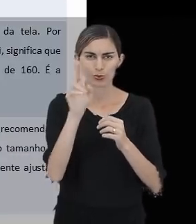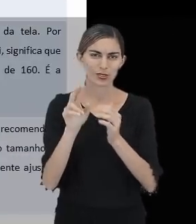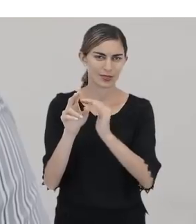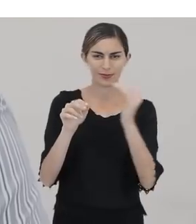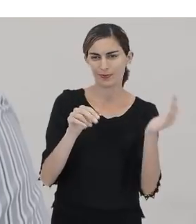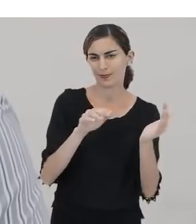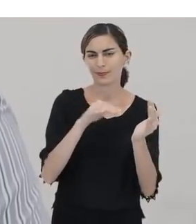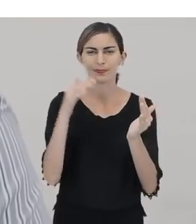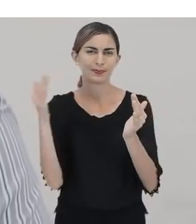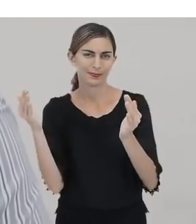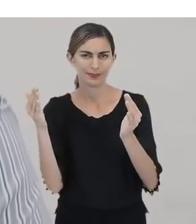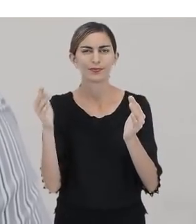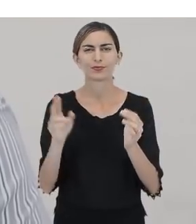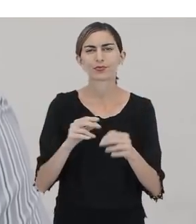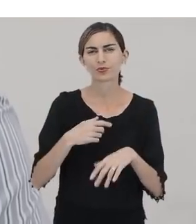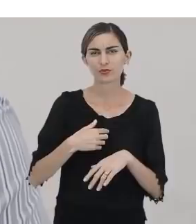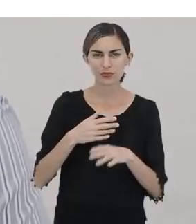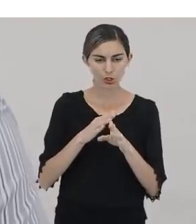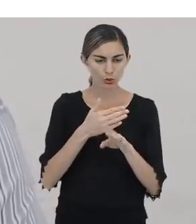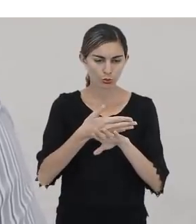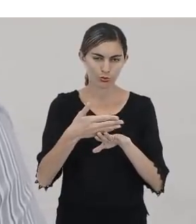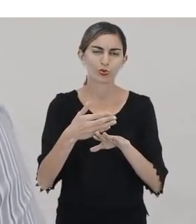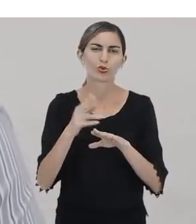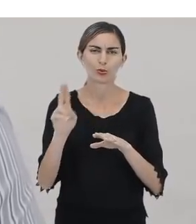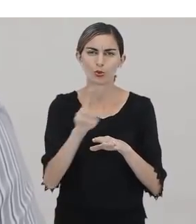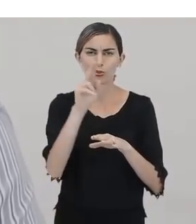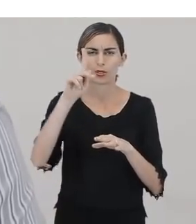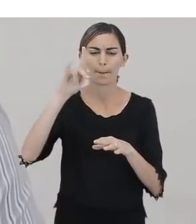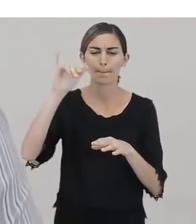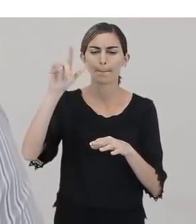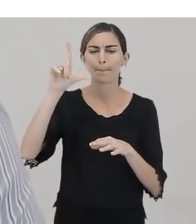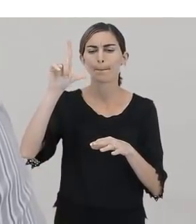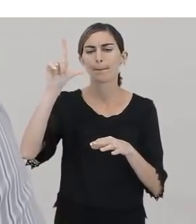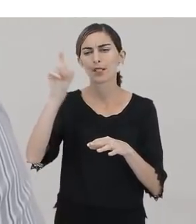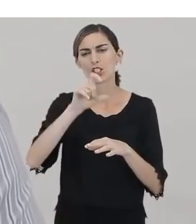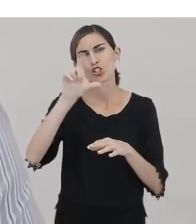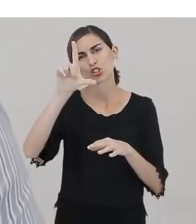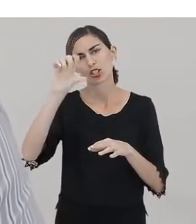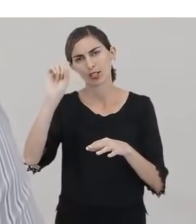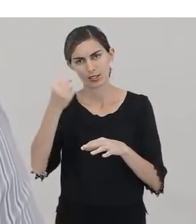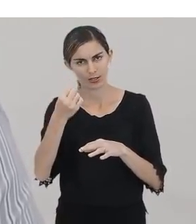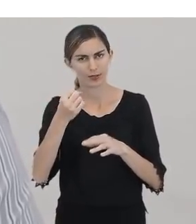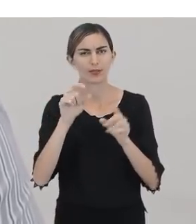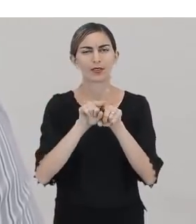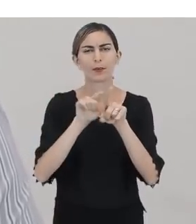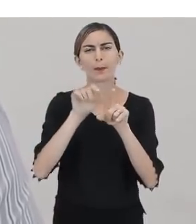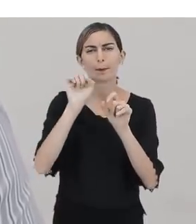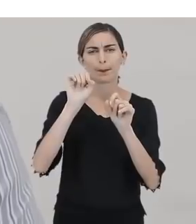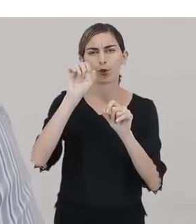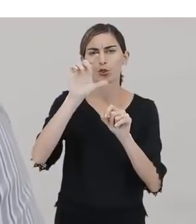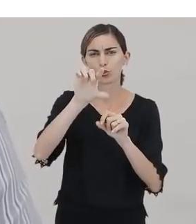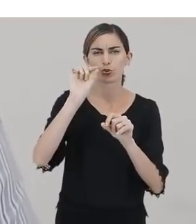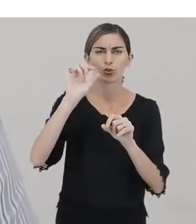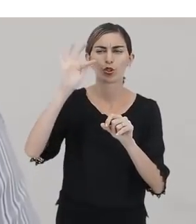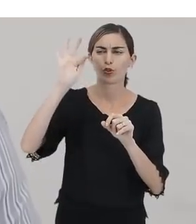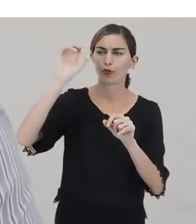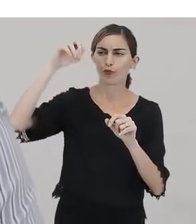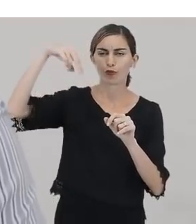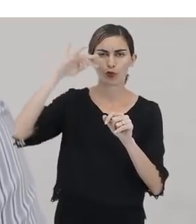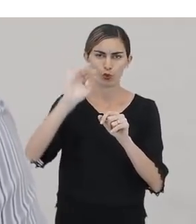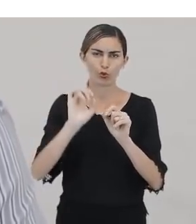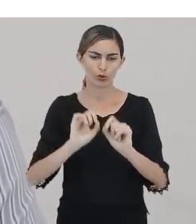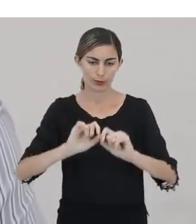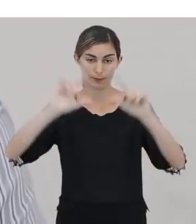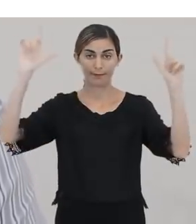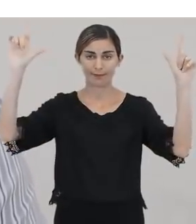ser em pixels também, só que também não é muito recomendado você usar em pixels. Então você pode definir tanto a fonte como a altura do componente, largura do